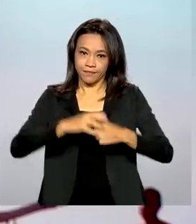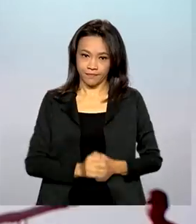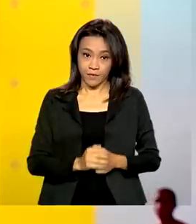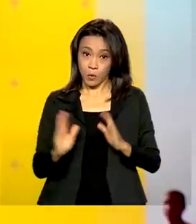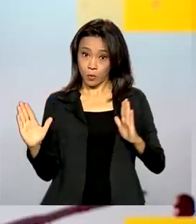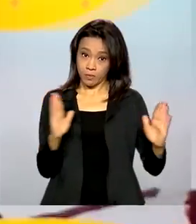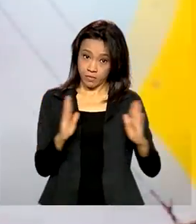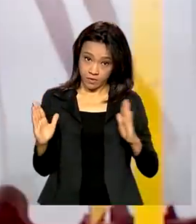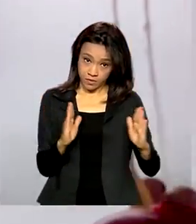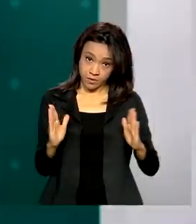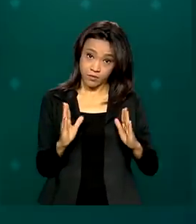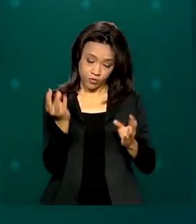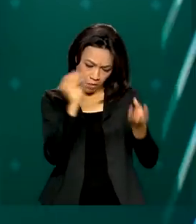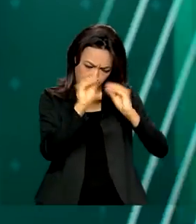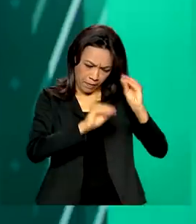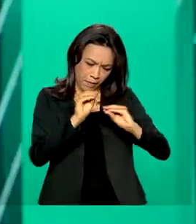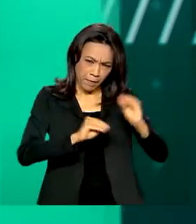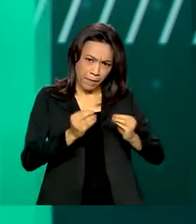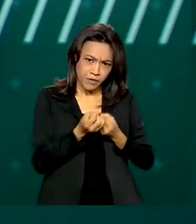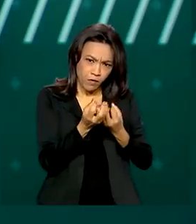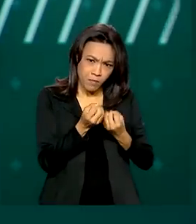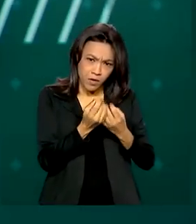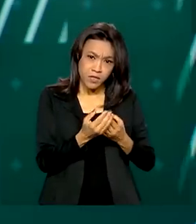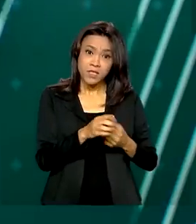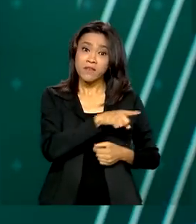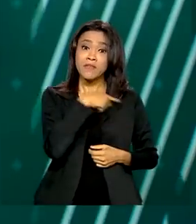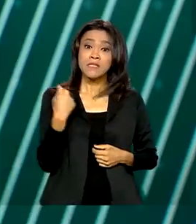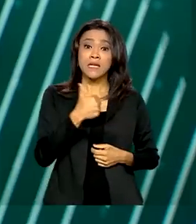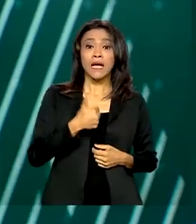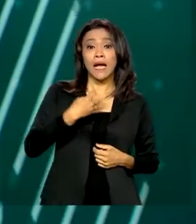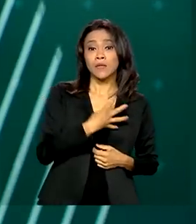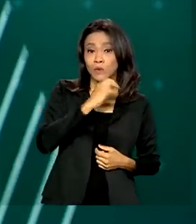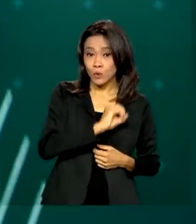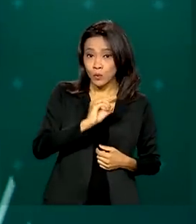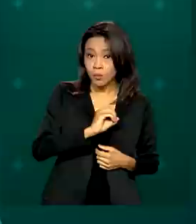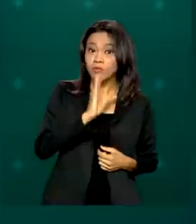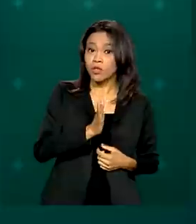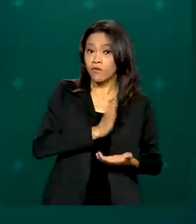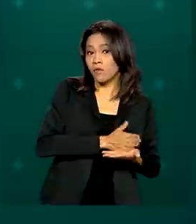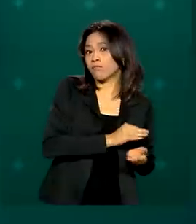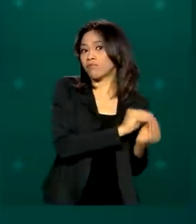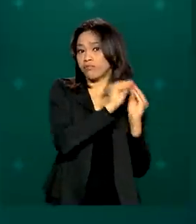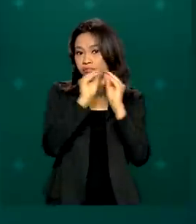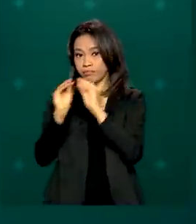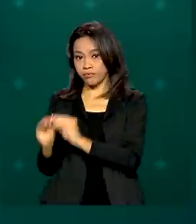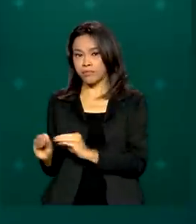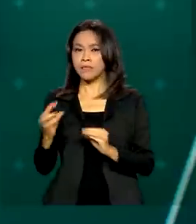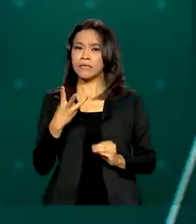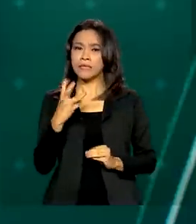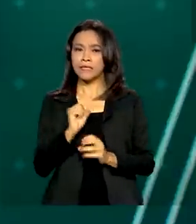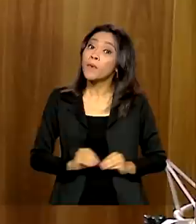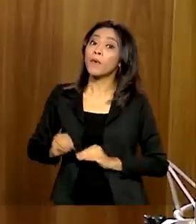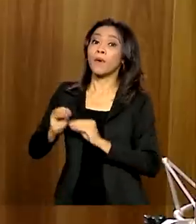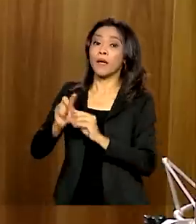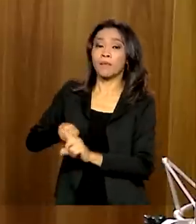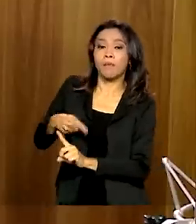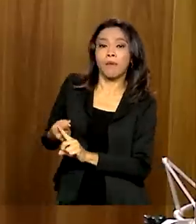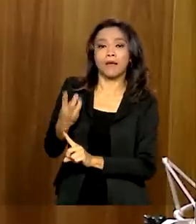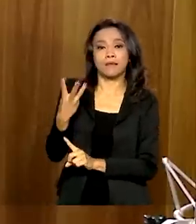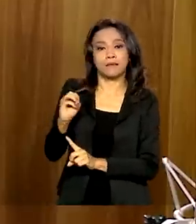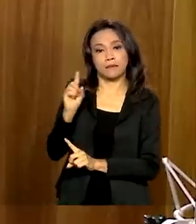O prazo de atualização, que venceria em 14 de outubro, foi prorrogado por 30 dias.